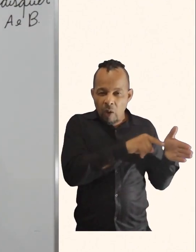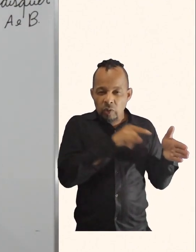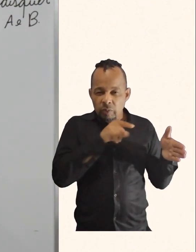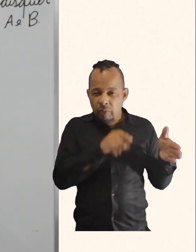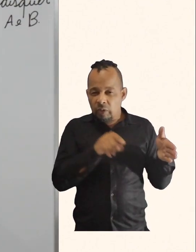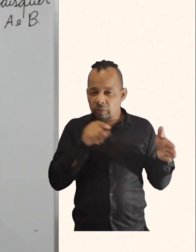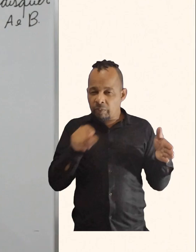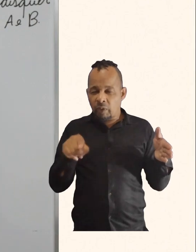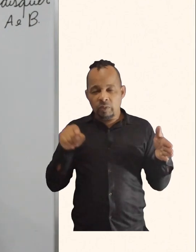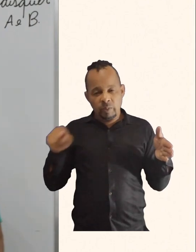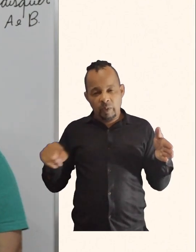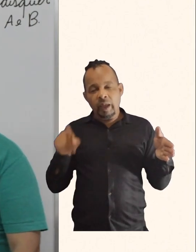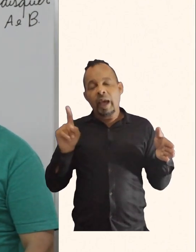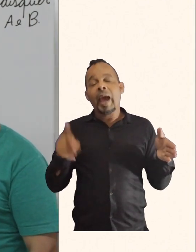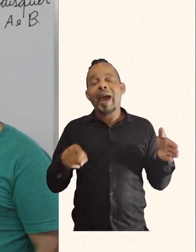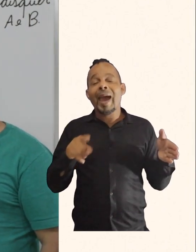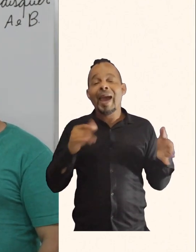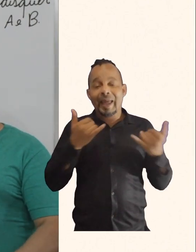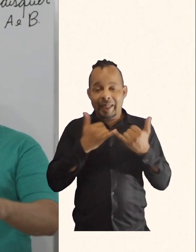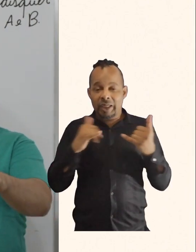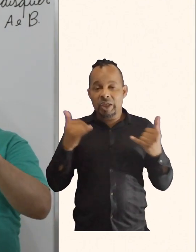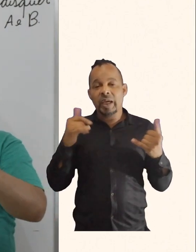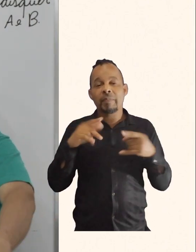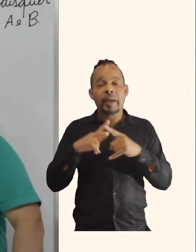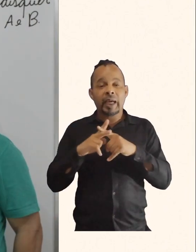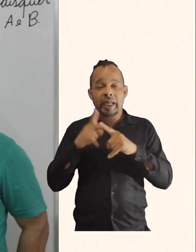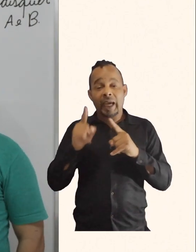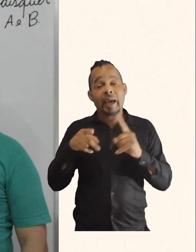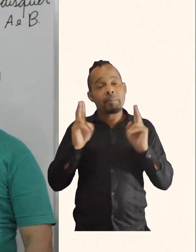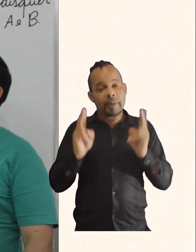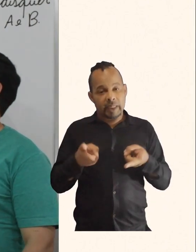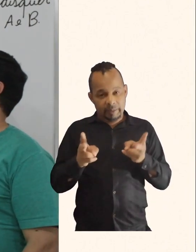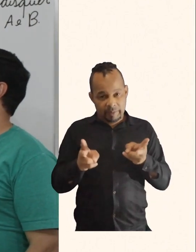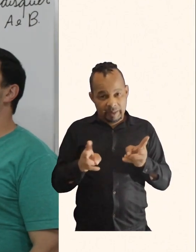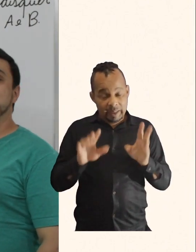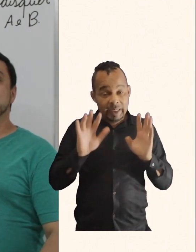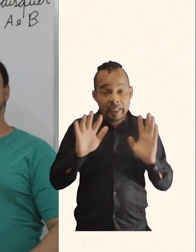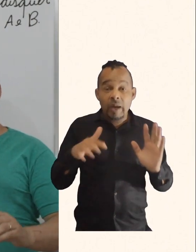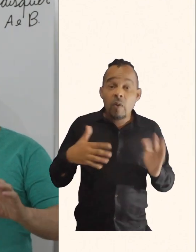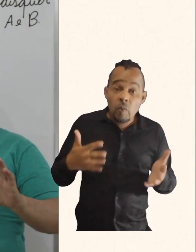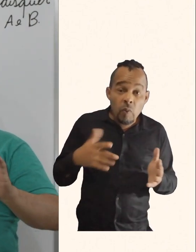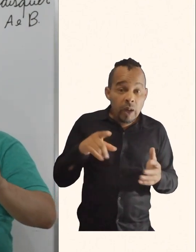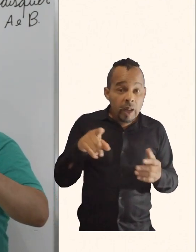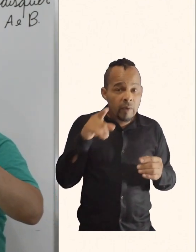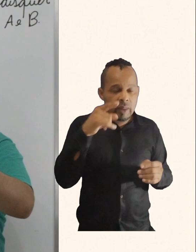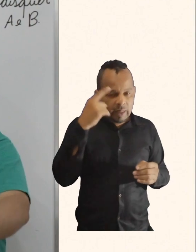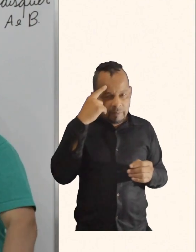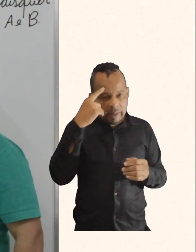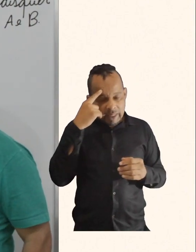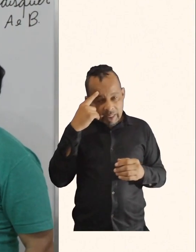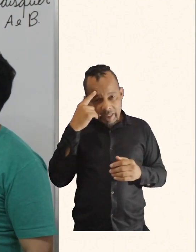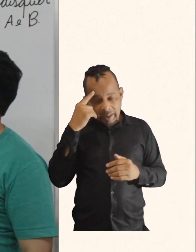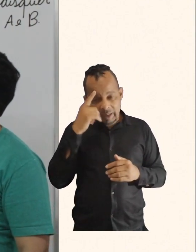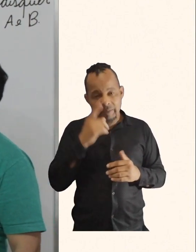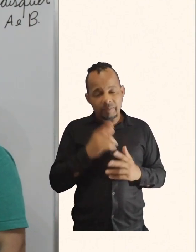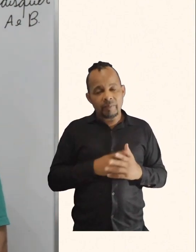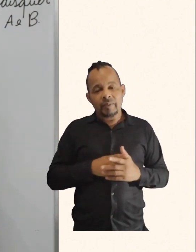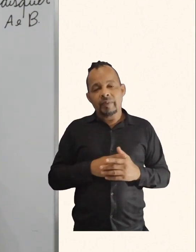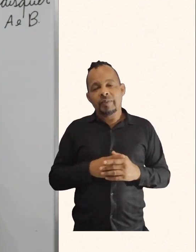uma interpretação que não é comum, tá? Mas se você quiser pensar